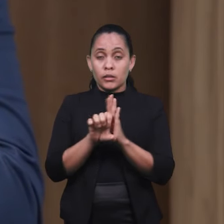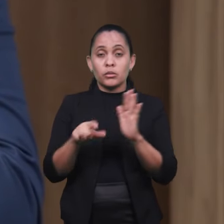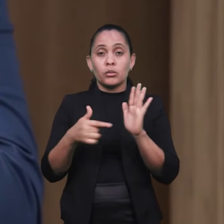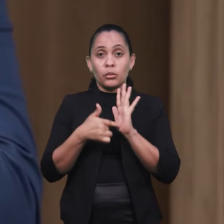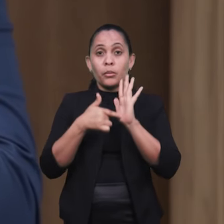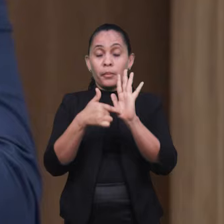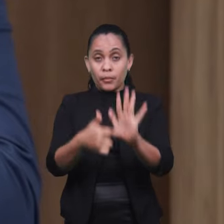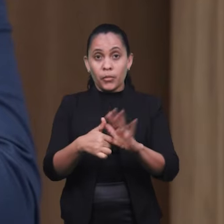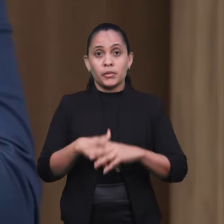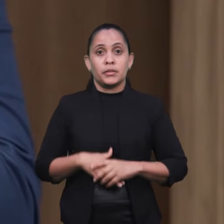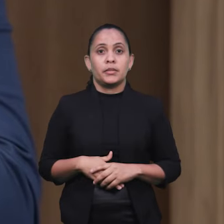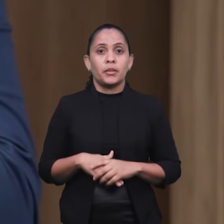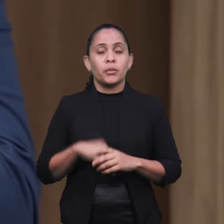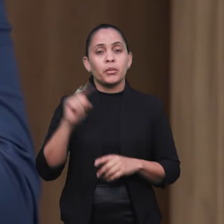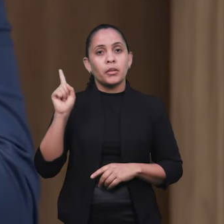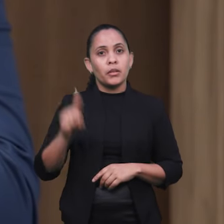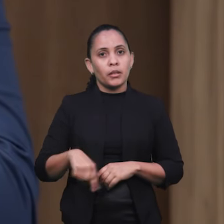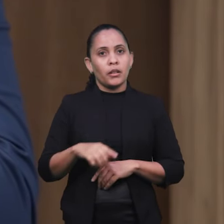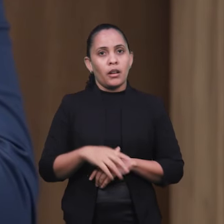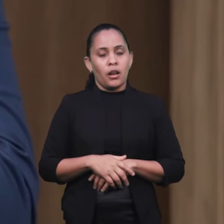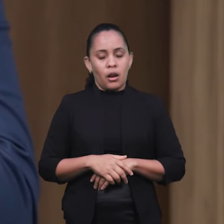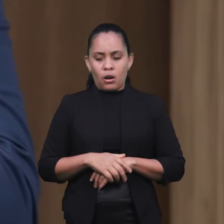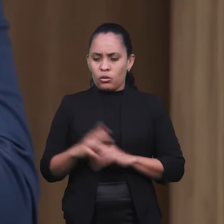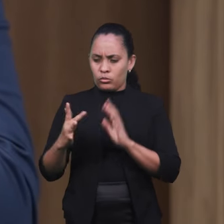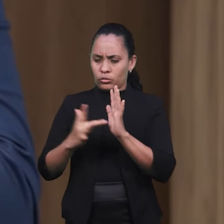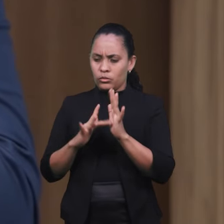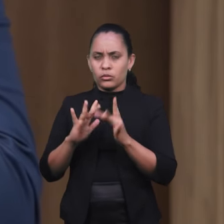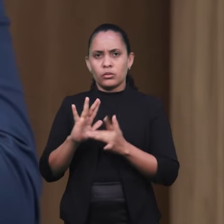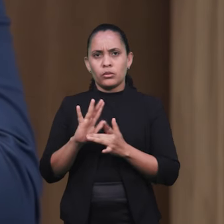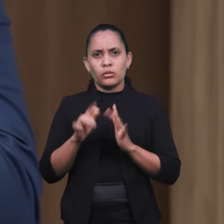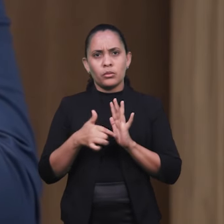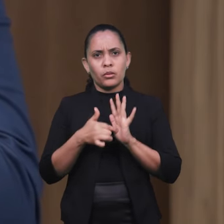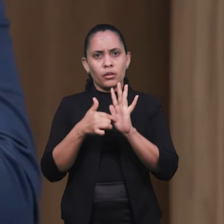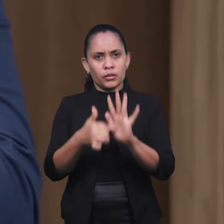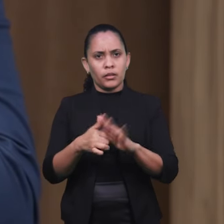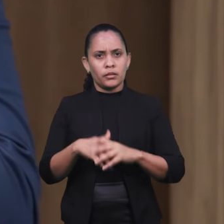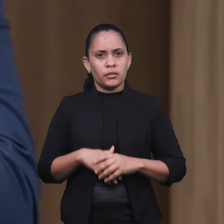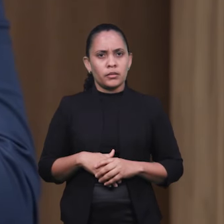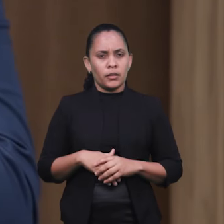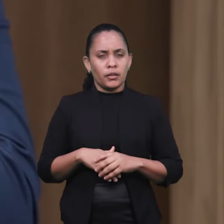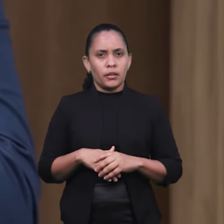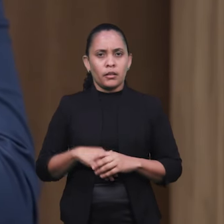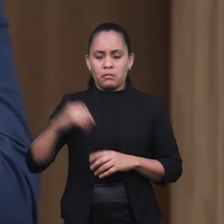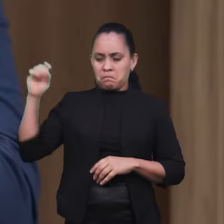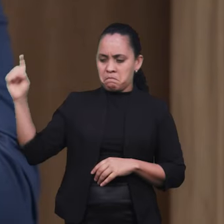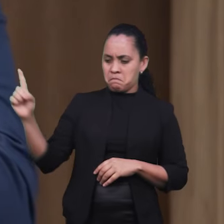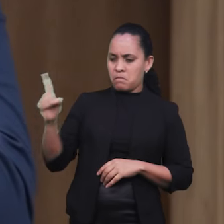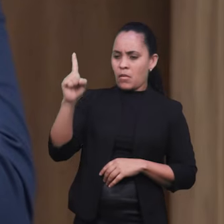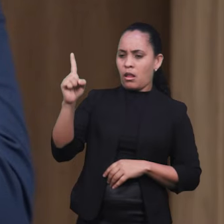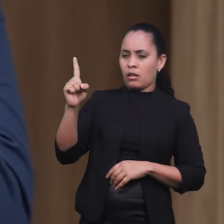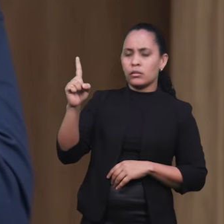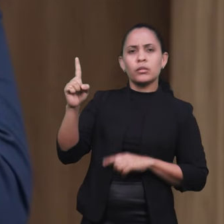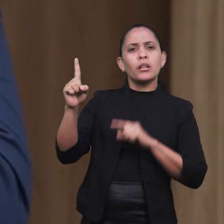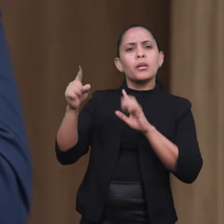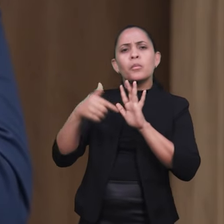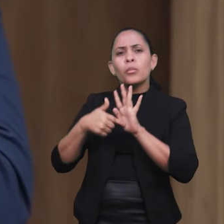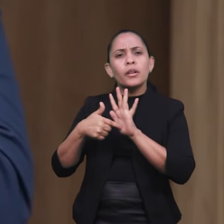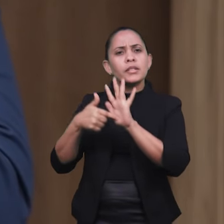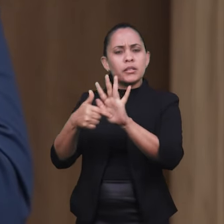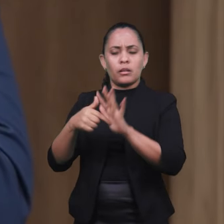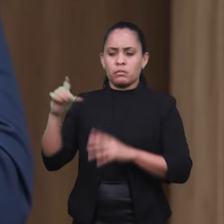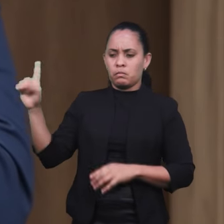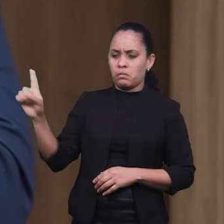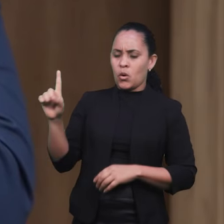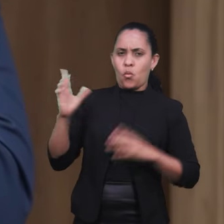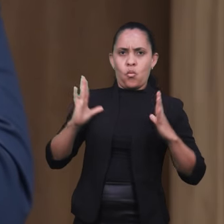imagem simbólica aqui, da própria natureza de Deus ali, a sarça que queimava e não se consumia,